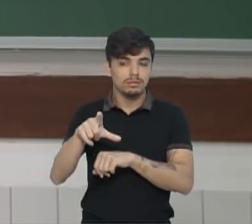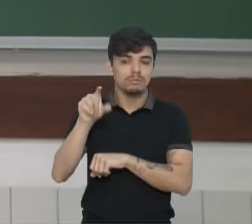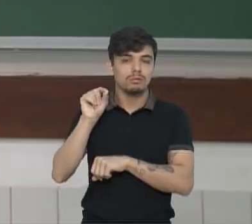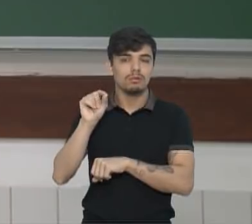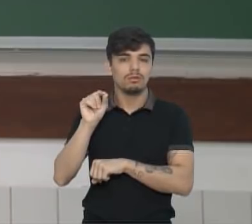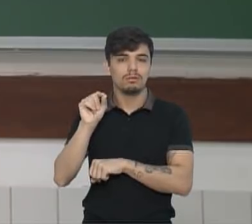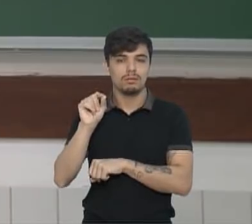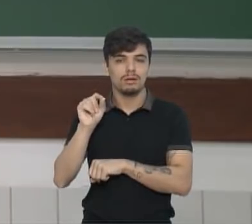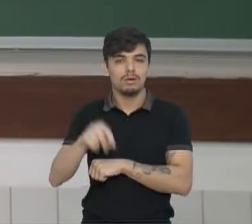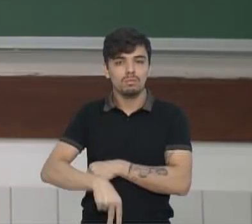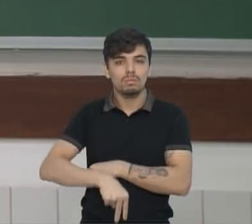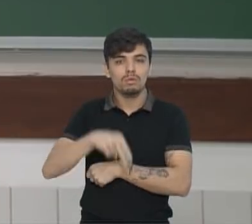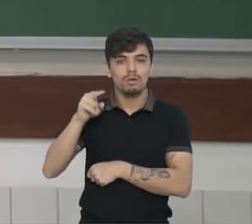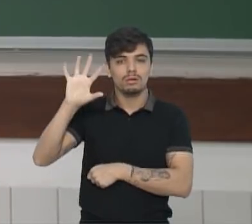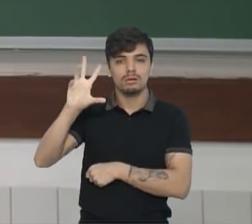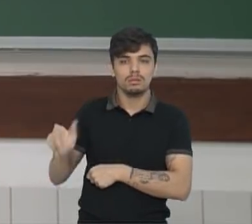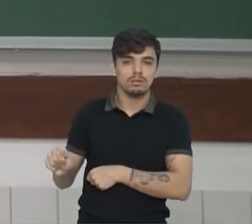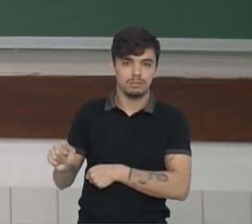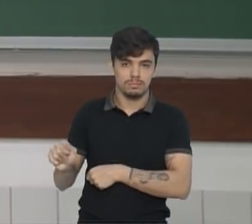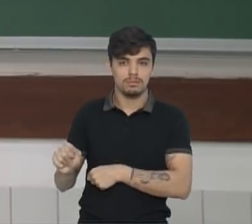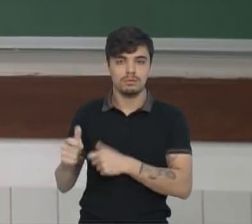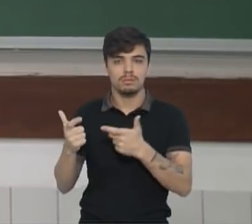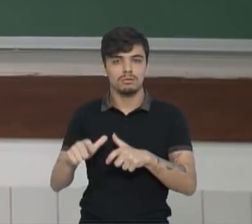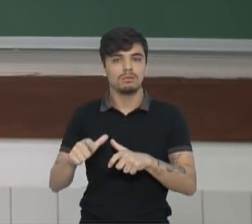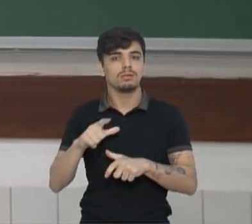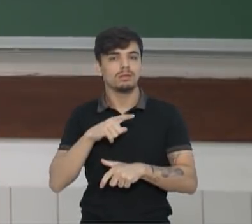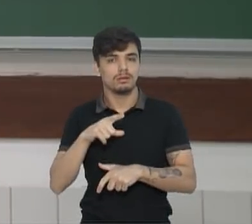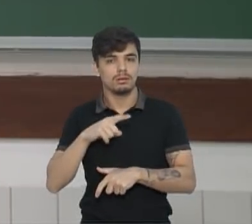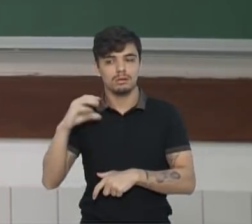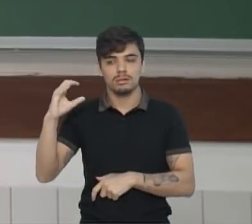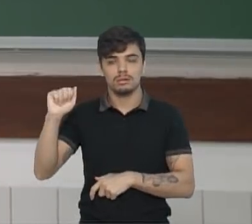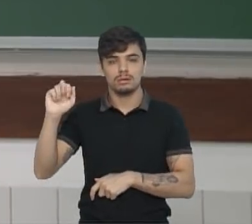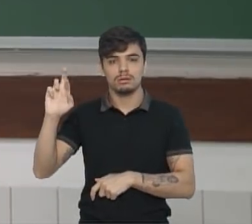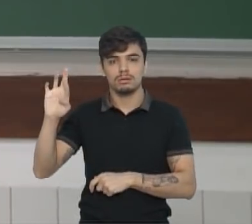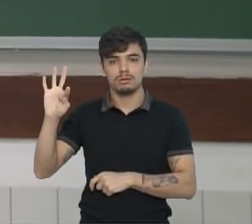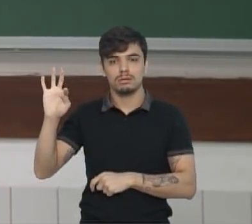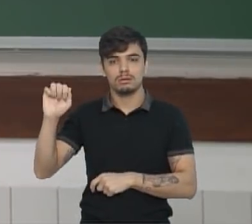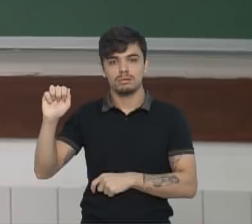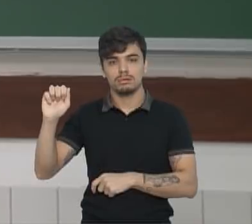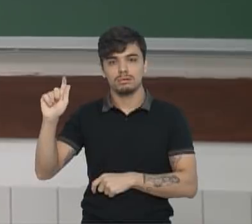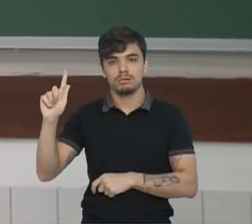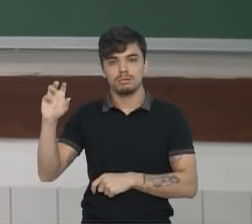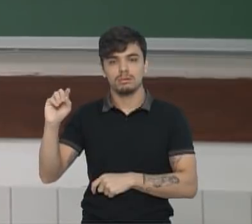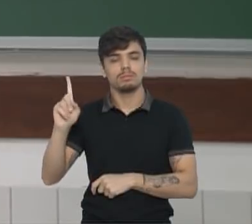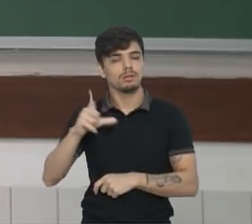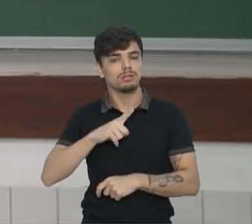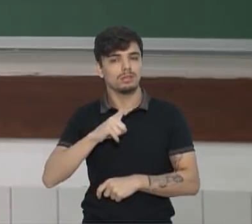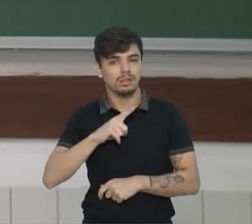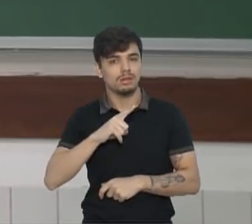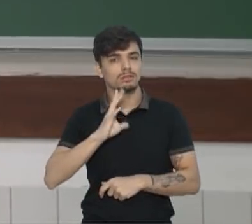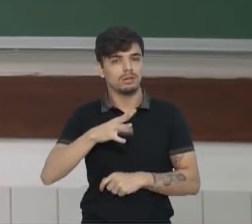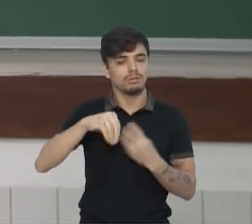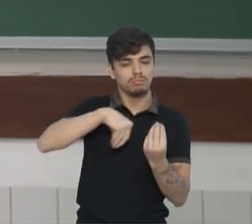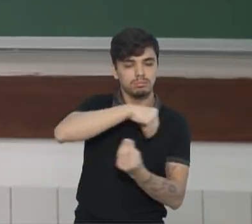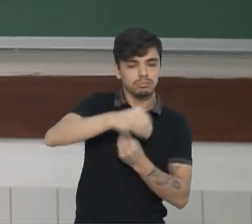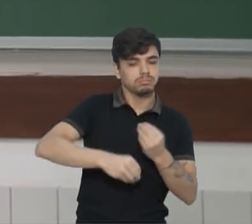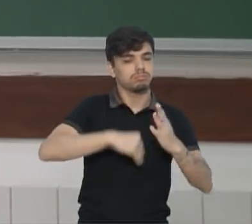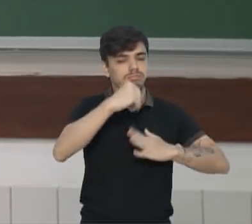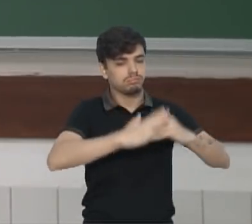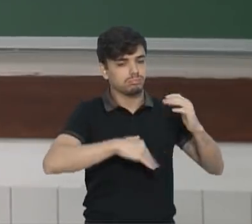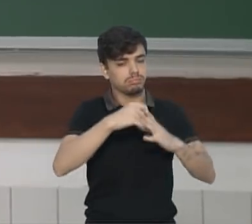África, né? Que é a região ali onde está Cartago. E por que eles escolhem? Porque ali já tem toda uma formação, né? Tanto de construções